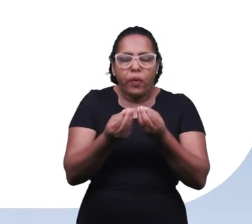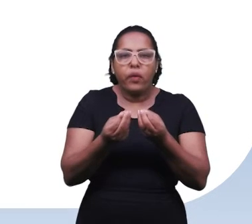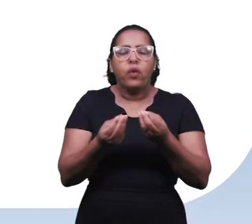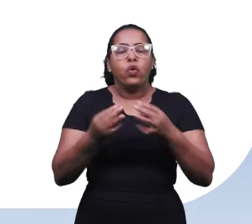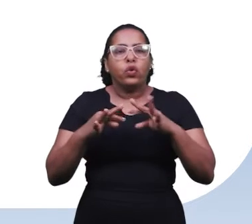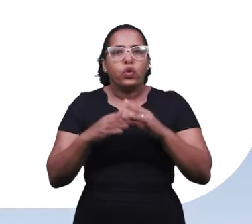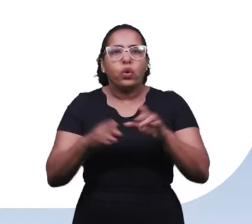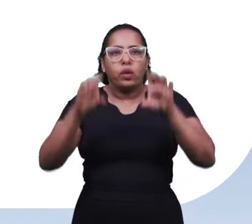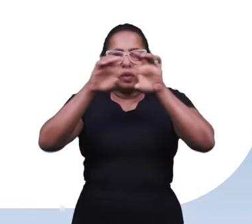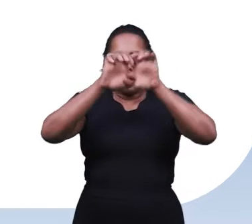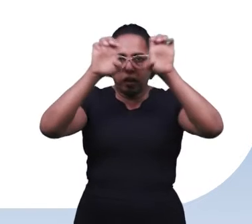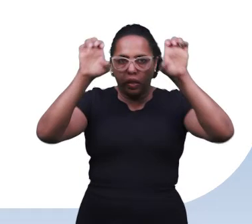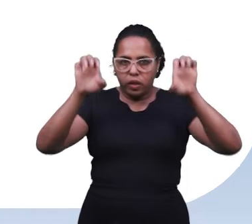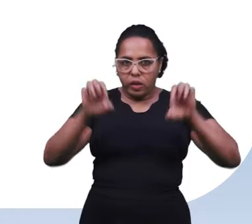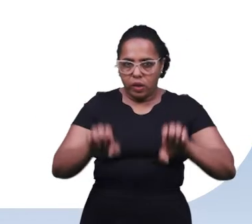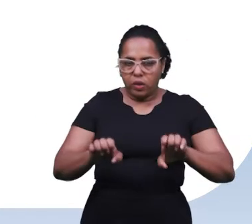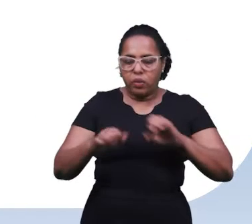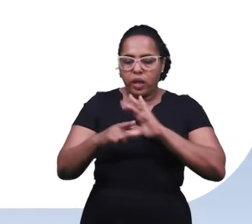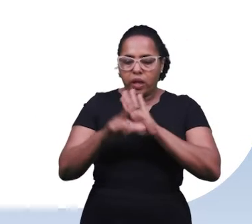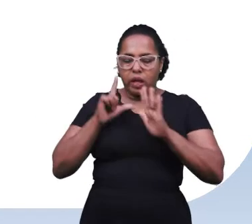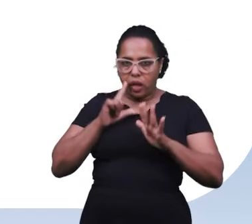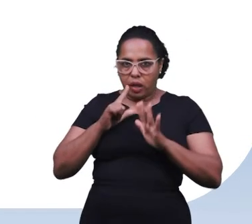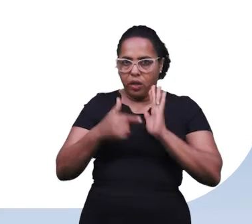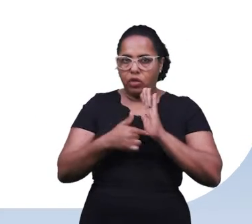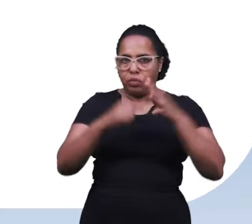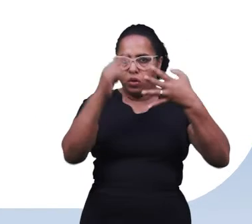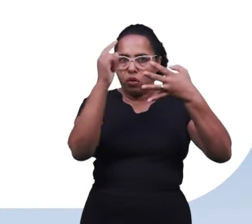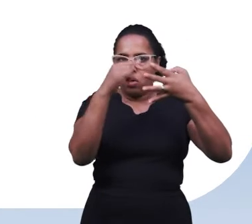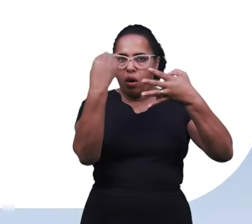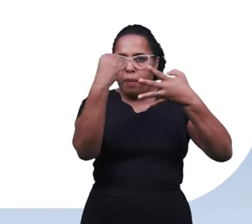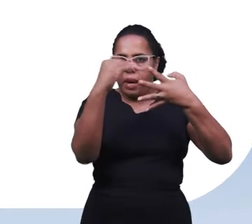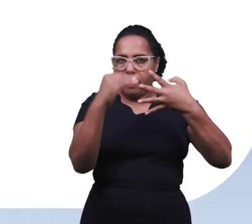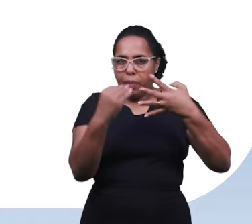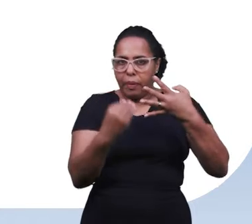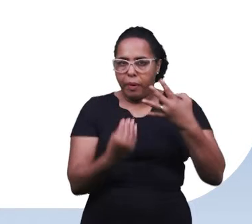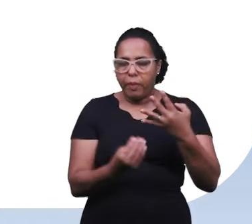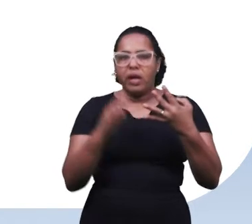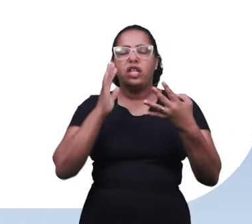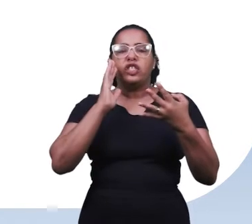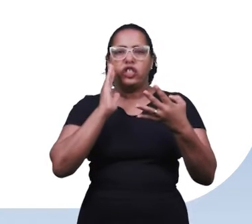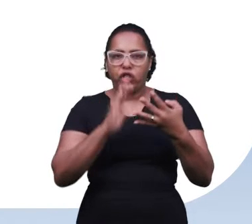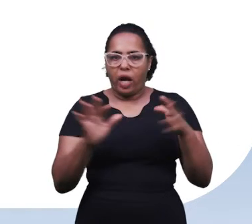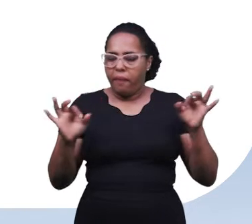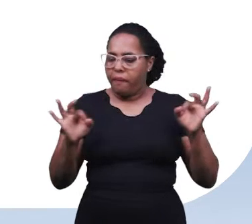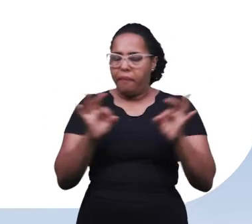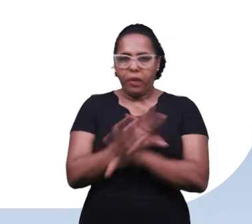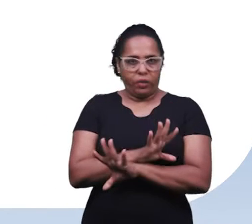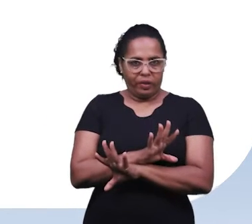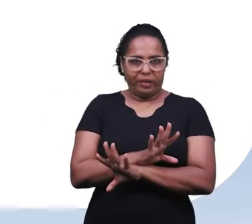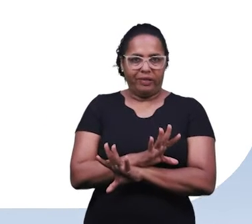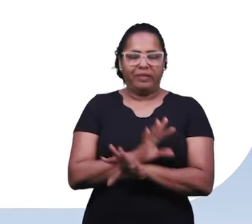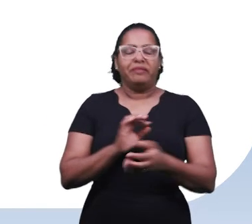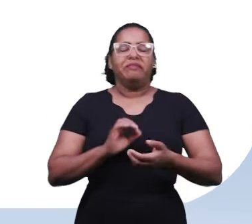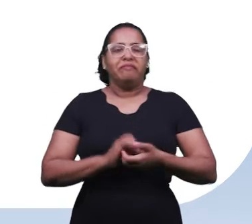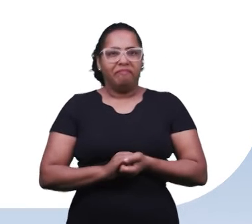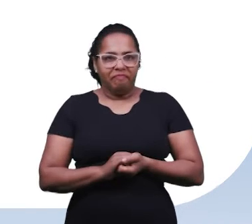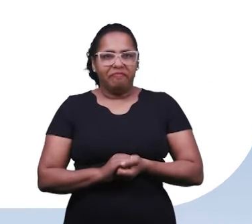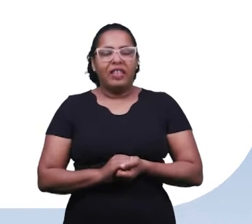pelo fato de todas essas estruturas que nós falamos anteriormente já estarem fisicamente